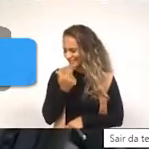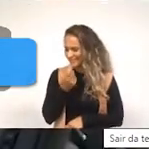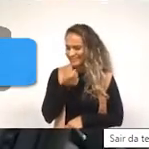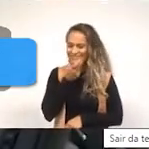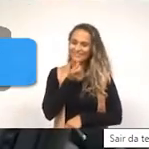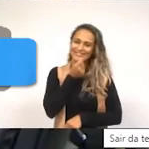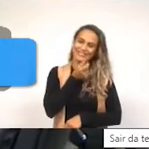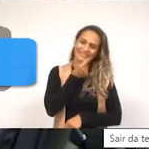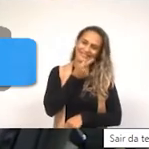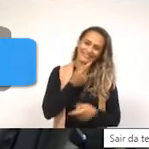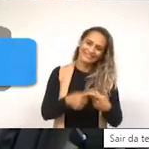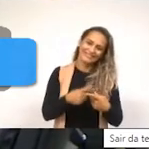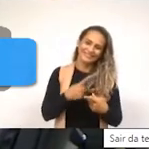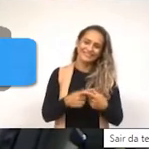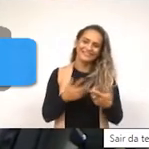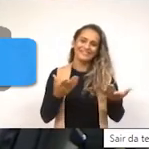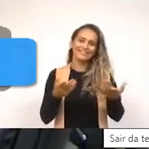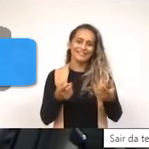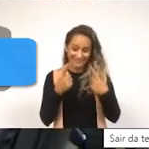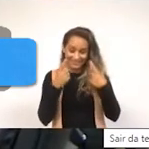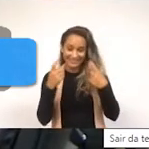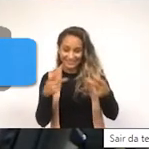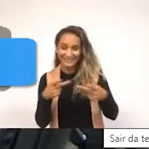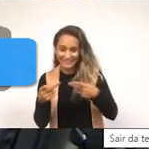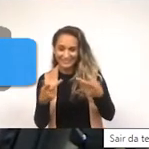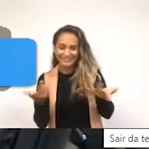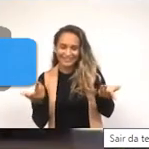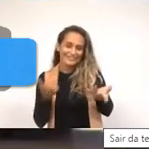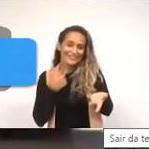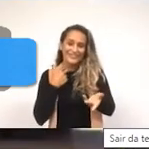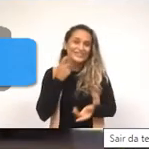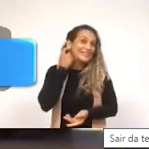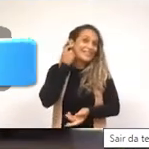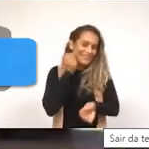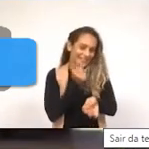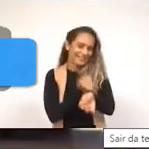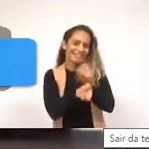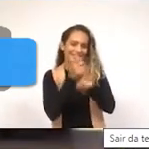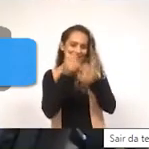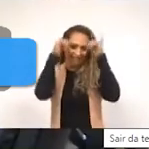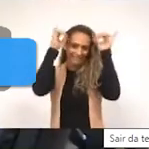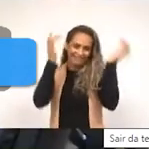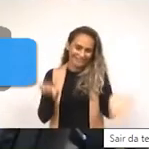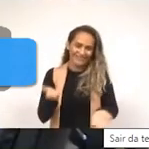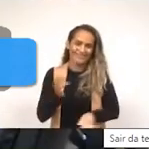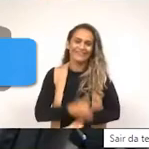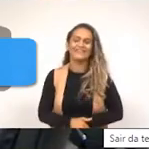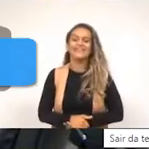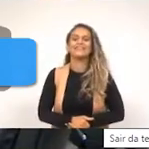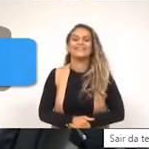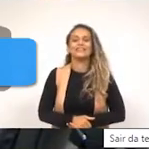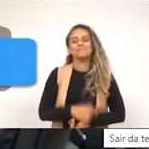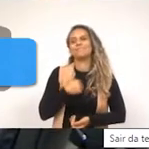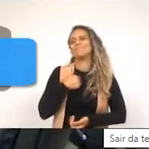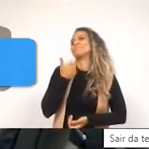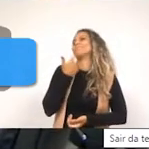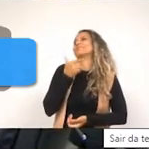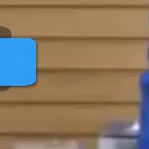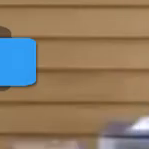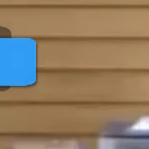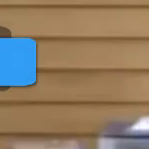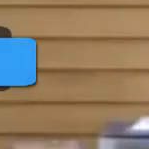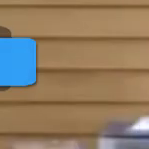ler o projeto de lei do deputado Alex Silva. O presidente pede desculpas, mas não se contém e ri várias